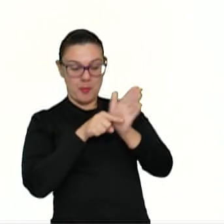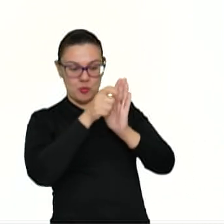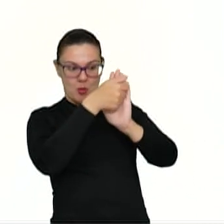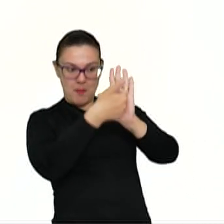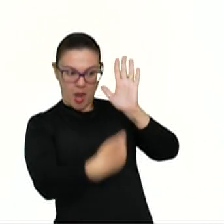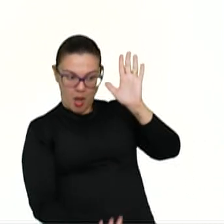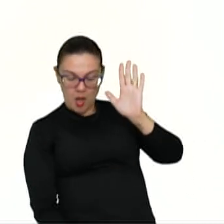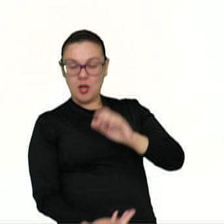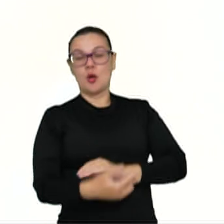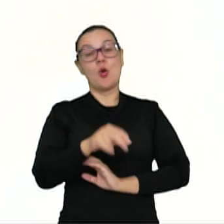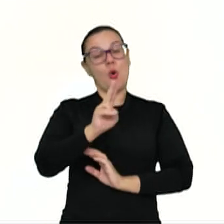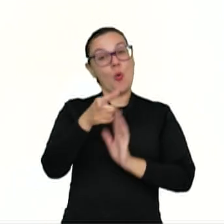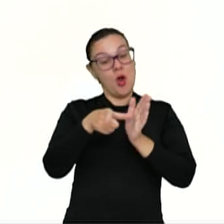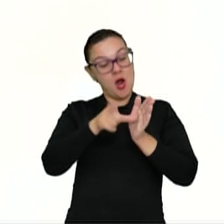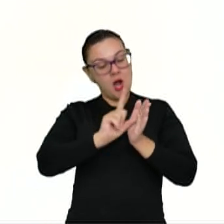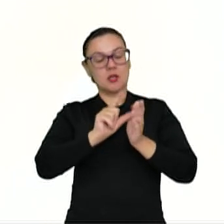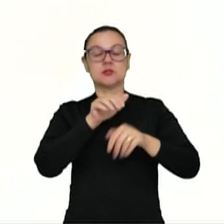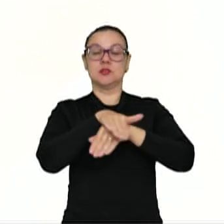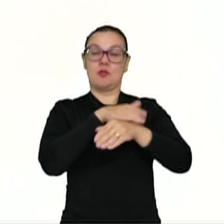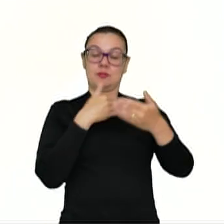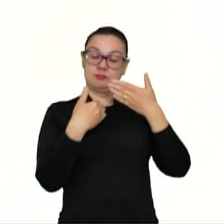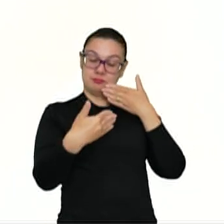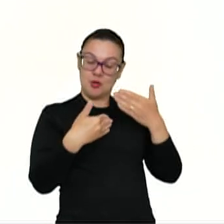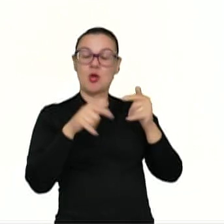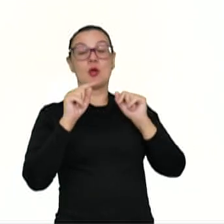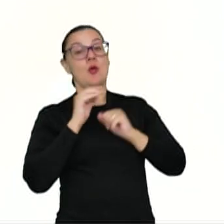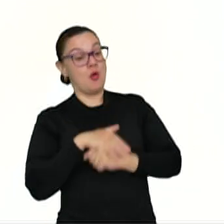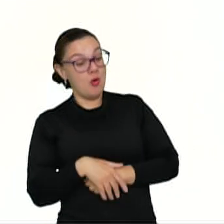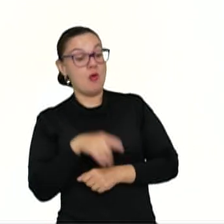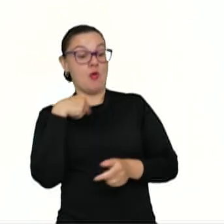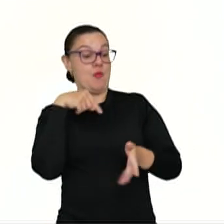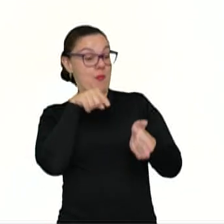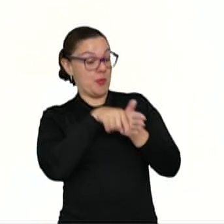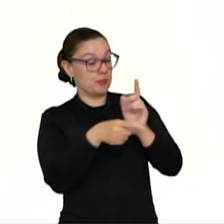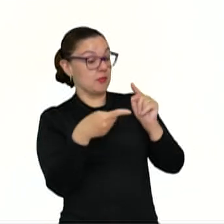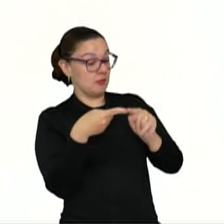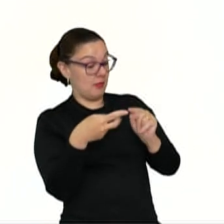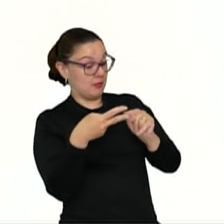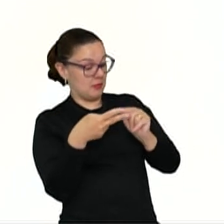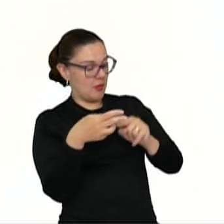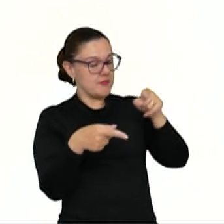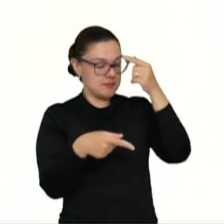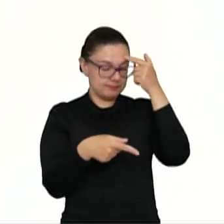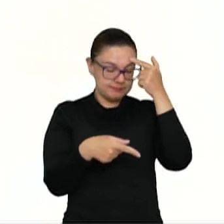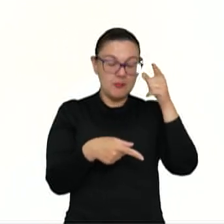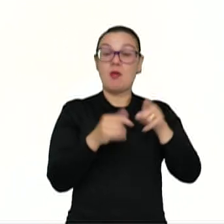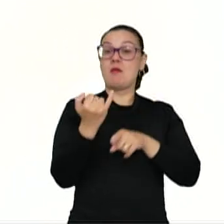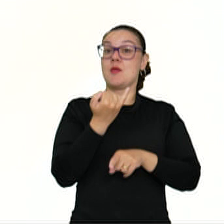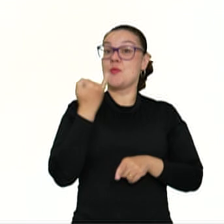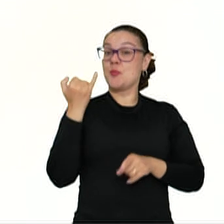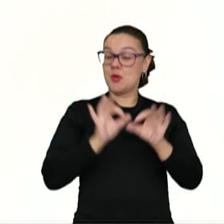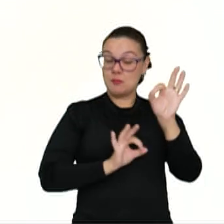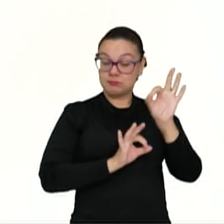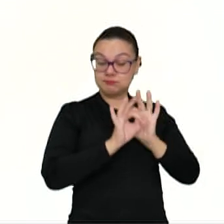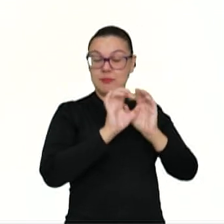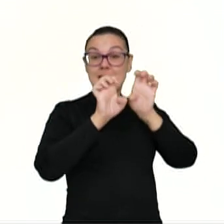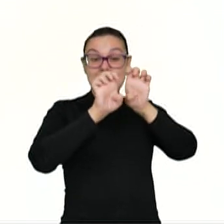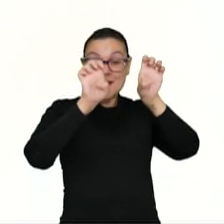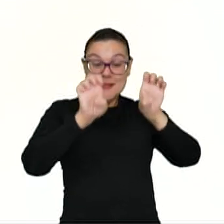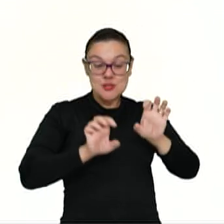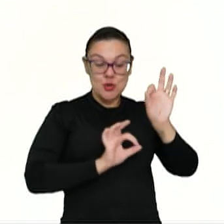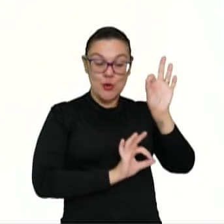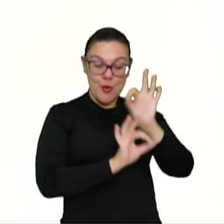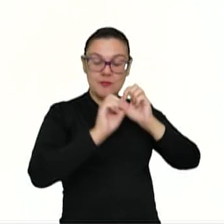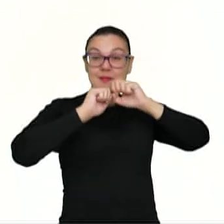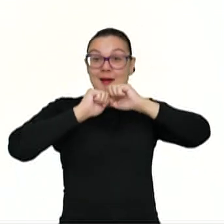Antes você já deve conversar com o entrevistado, dizer para ele, olha, eu vou fazer tal pergunta para você. Isso é muito importante para que fique claro